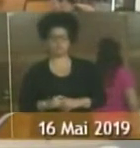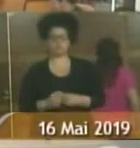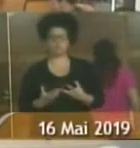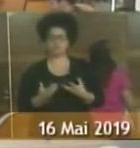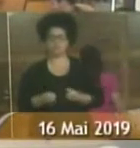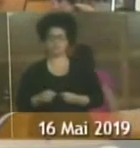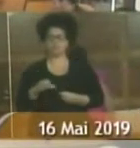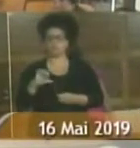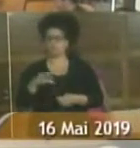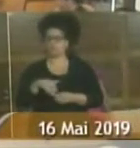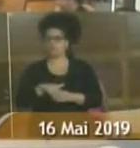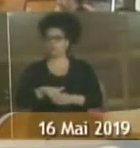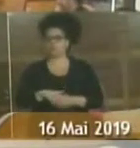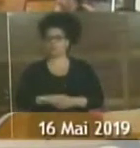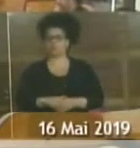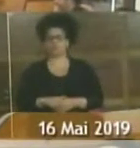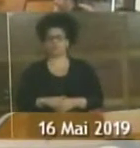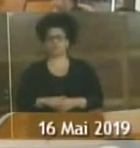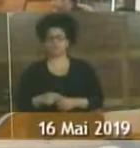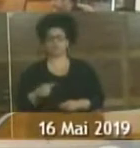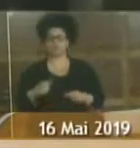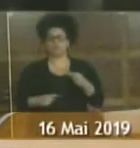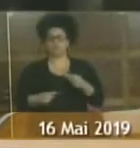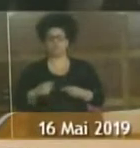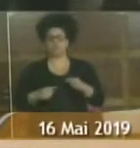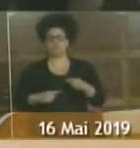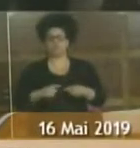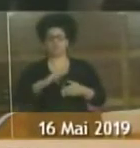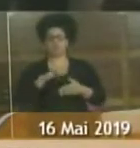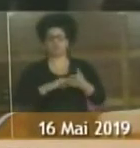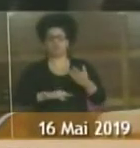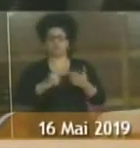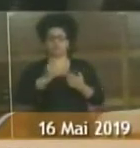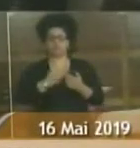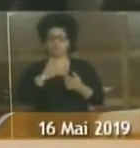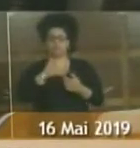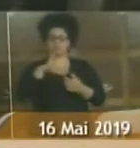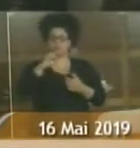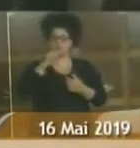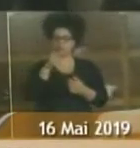Aprovado por 9 votos. Em discussão única, o requerimento número